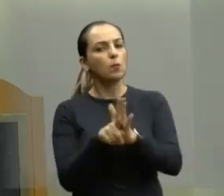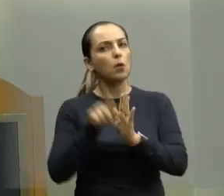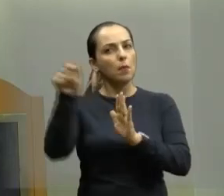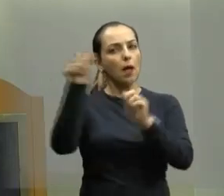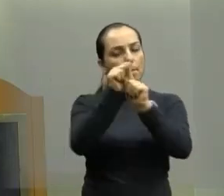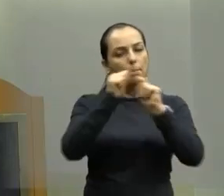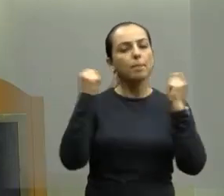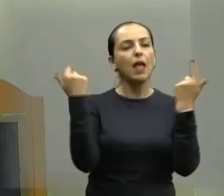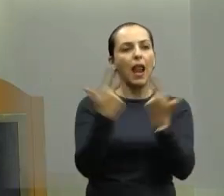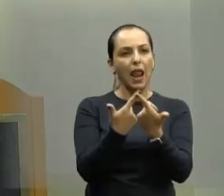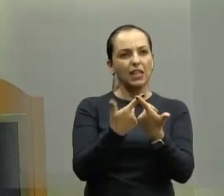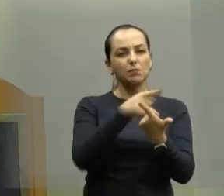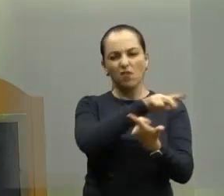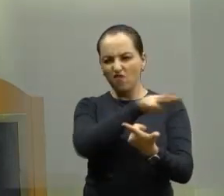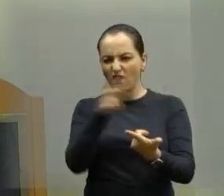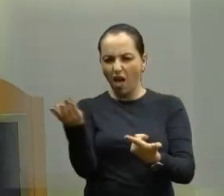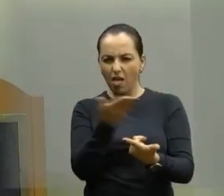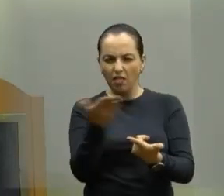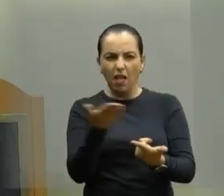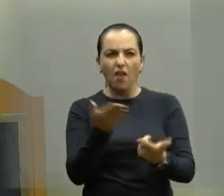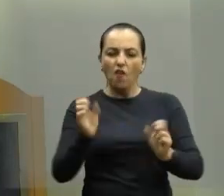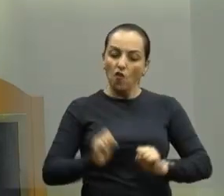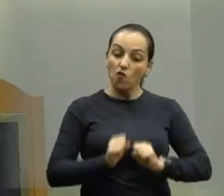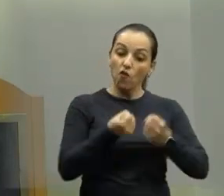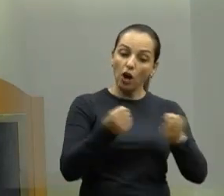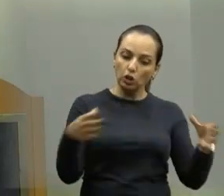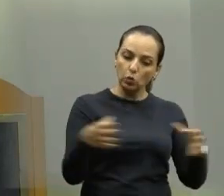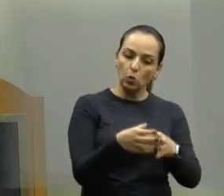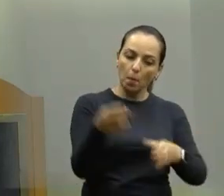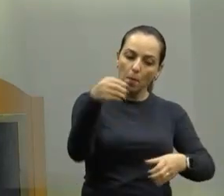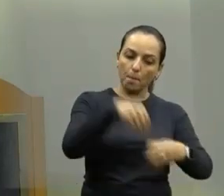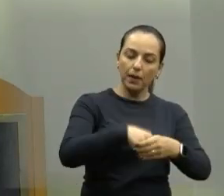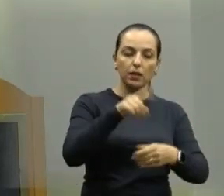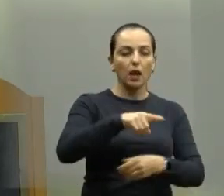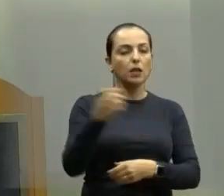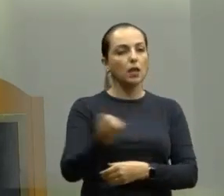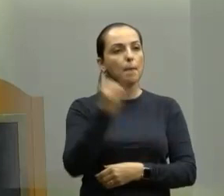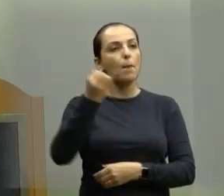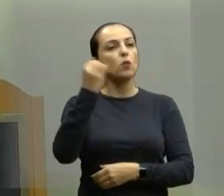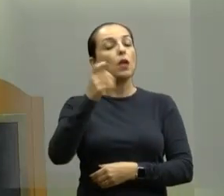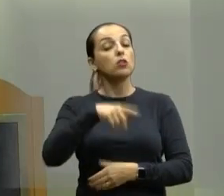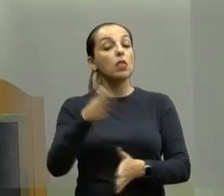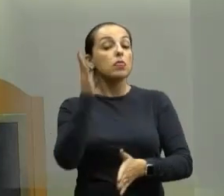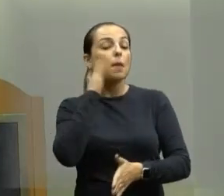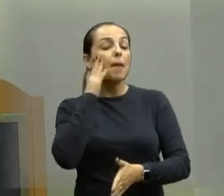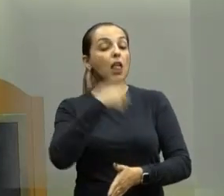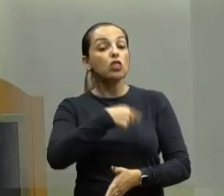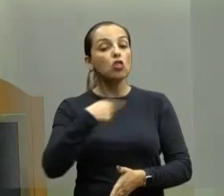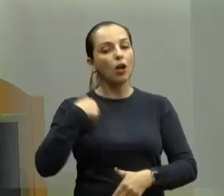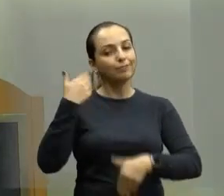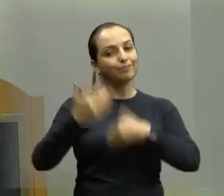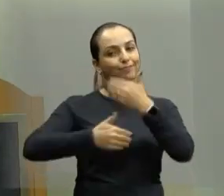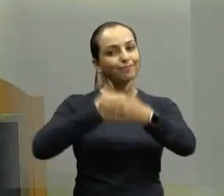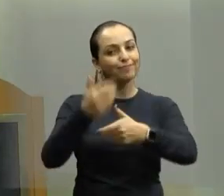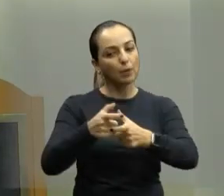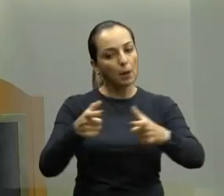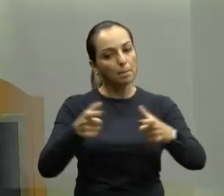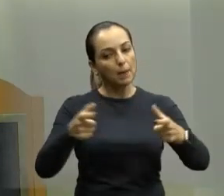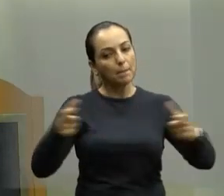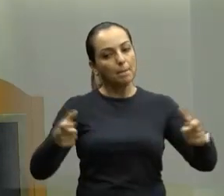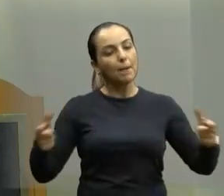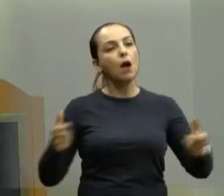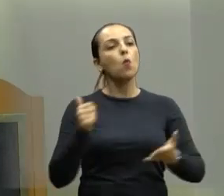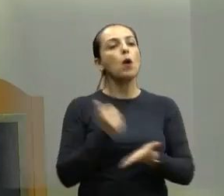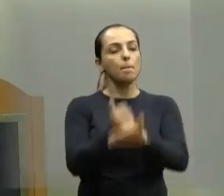lesp gratidão Meninas vocês fortalecem muito e é muito importante nós vemos o quanto que nós vamos ampliando o apoio